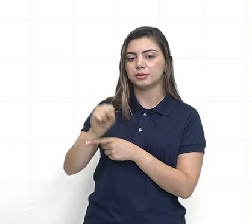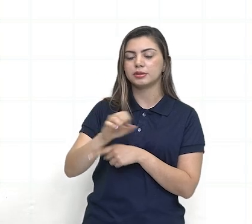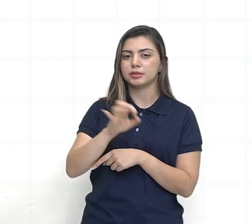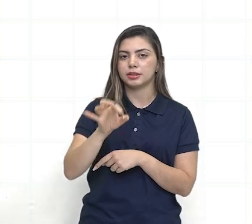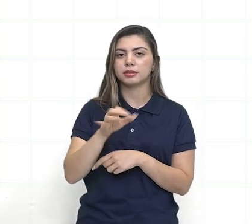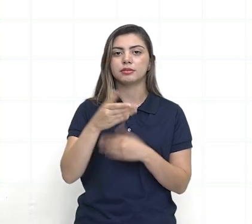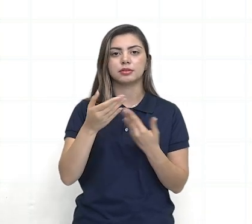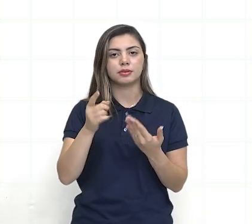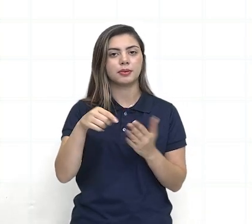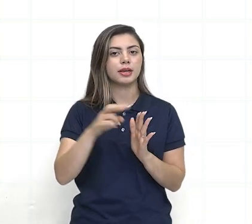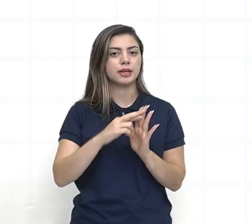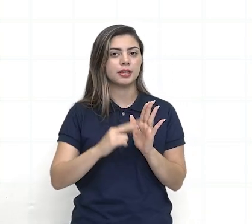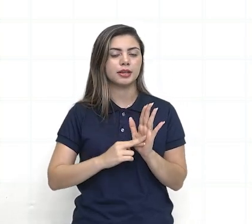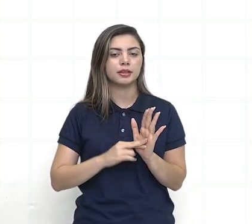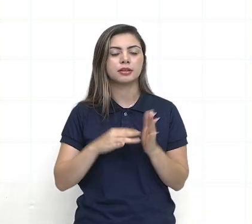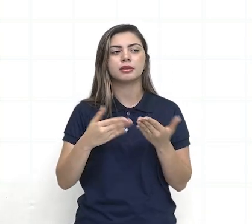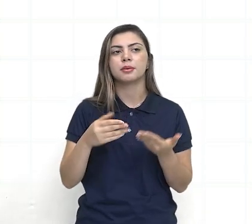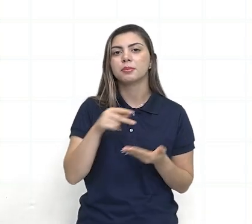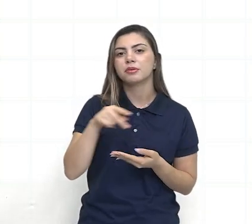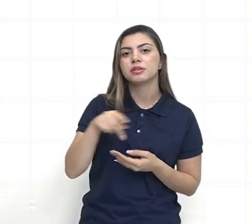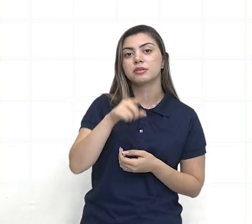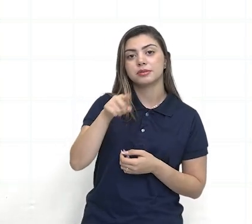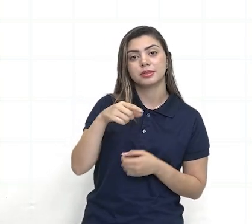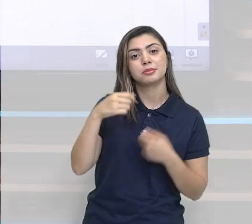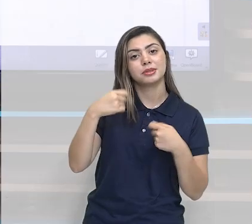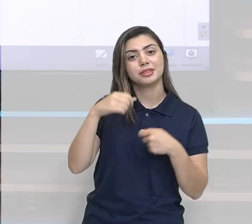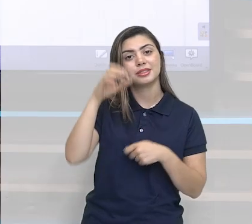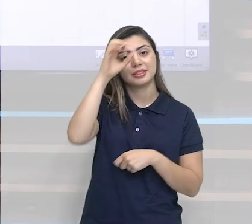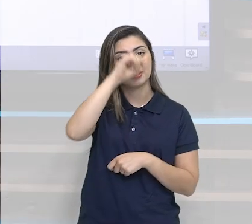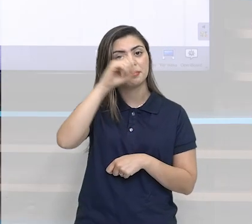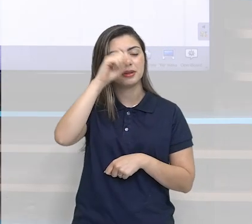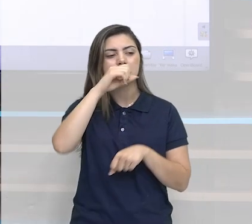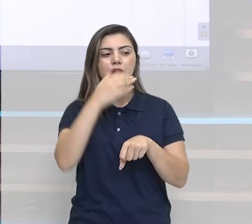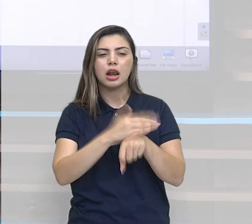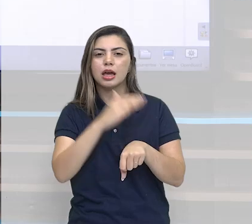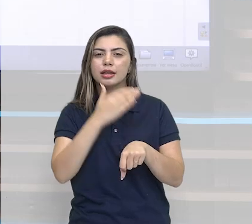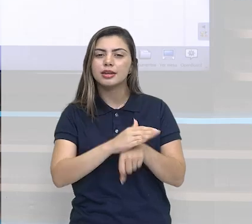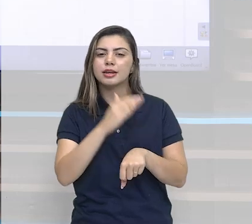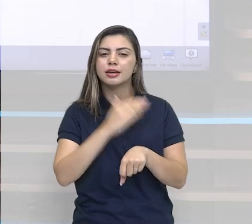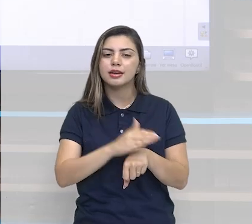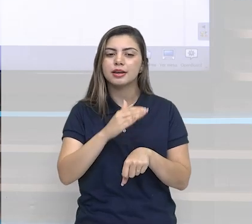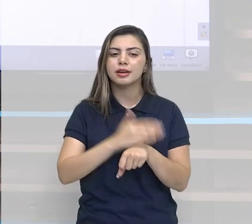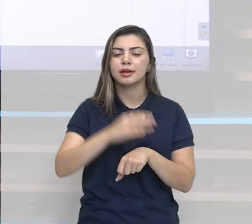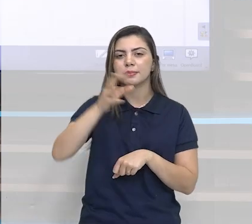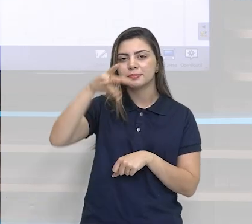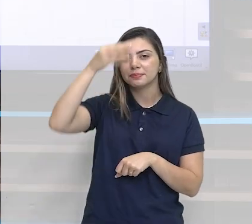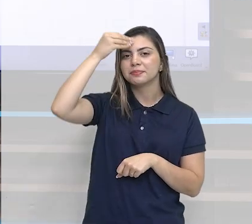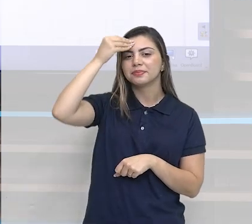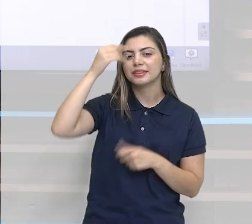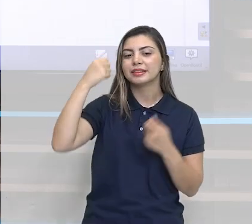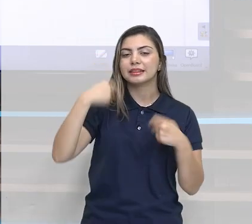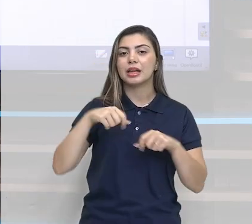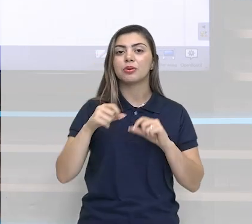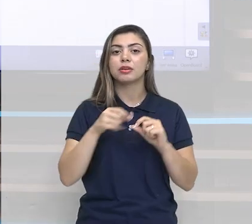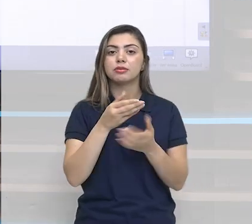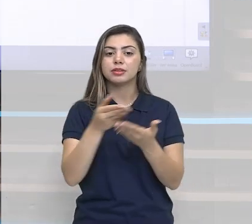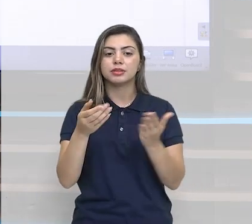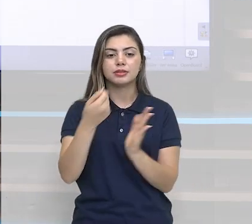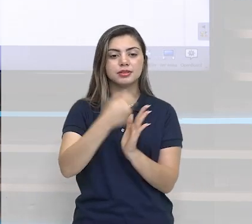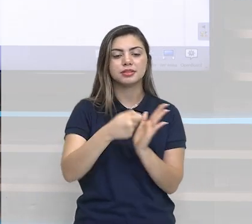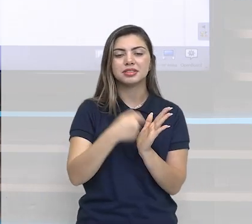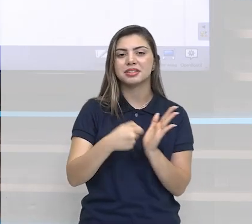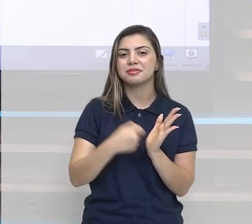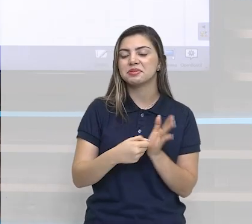essa é a regra. Professora, o que eu faço com isso? Aprenda. Aprenda e pratique para você ter uma escrita correta, para